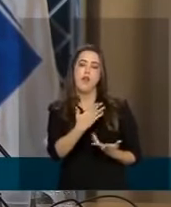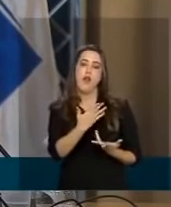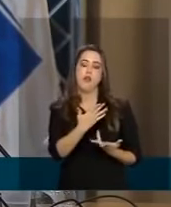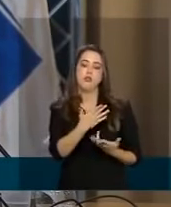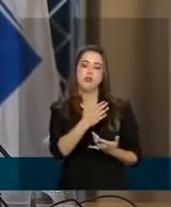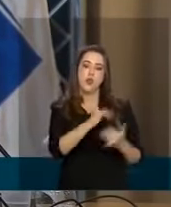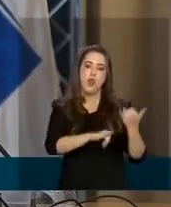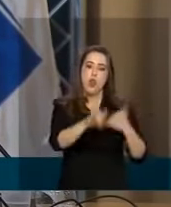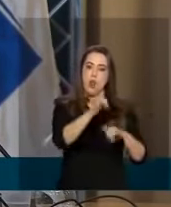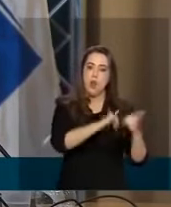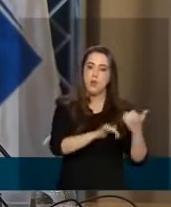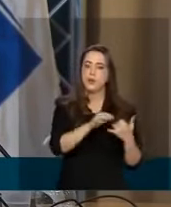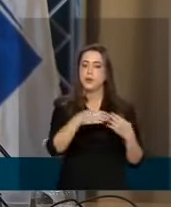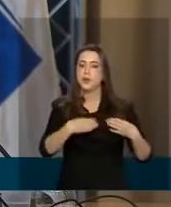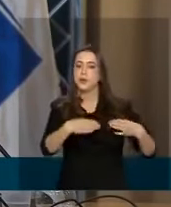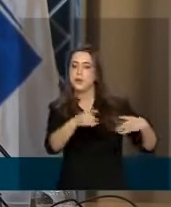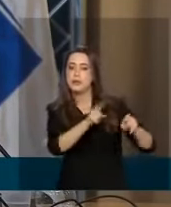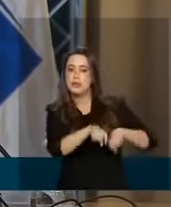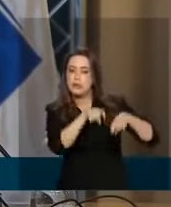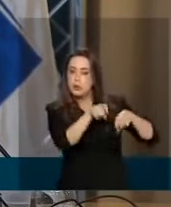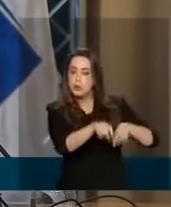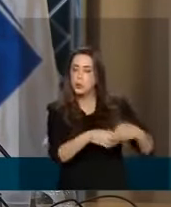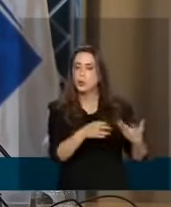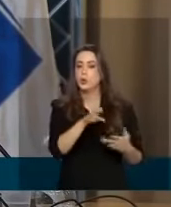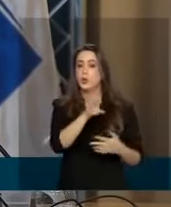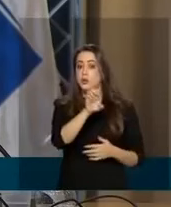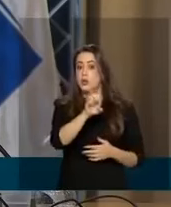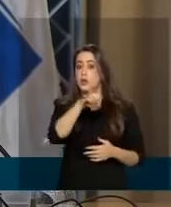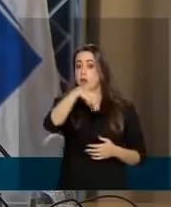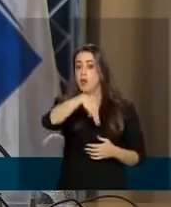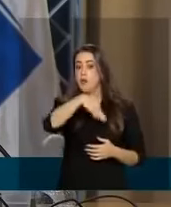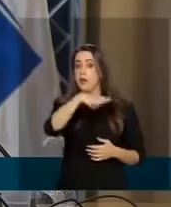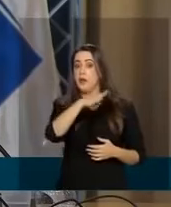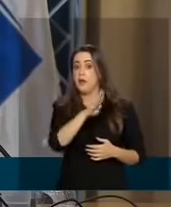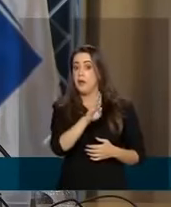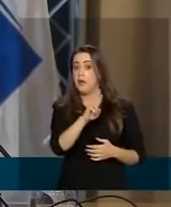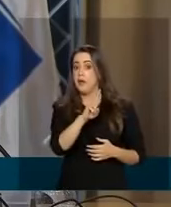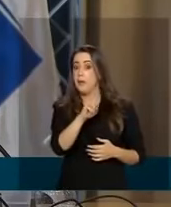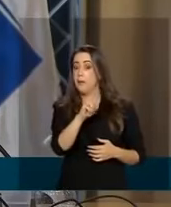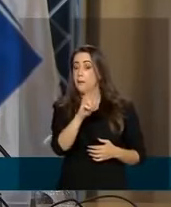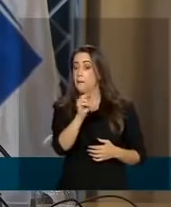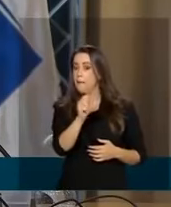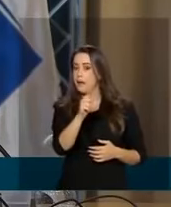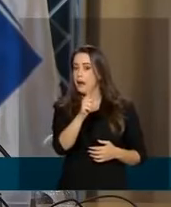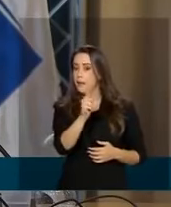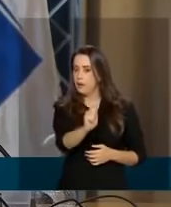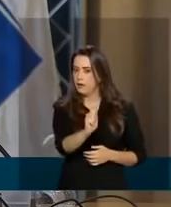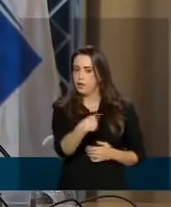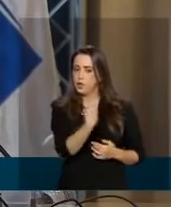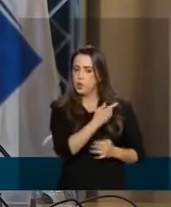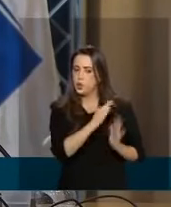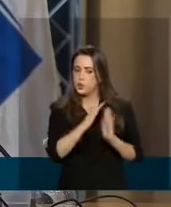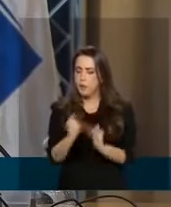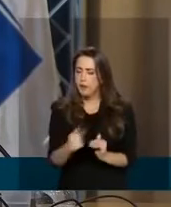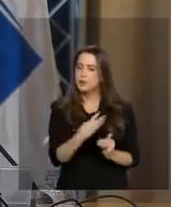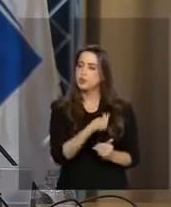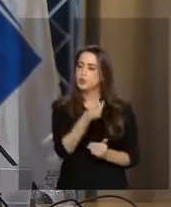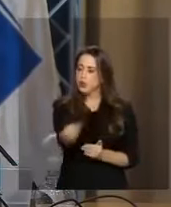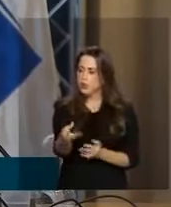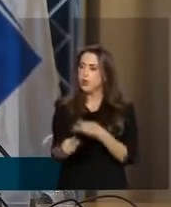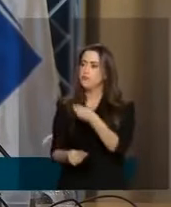laboratórios do Ministério da Agricultura, a Embrapa, alguns hospitais, que estão nos solicitando. Então, o